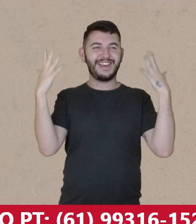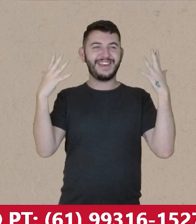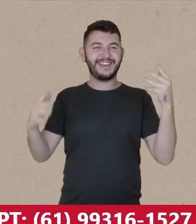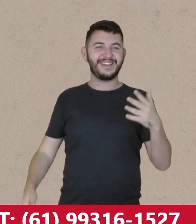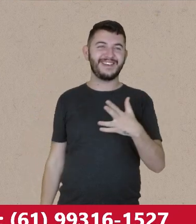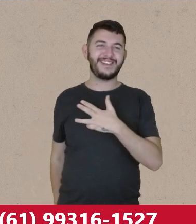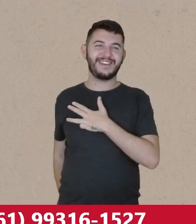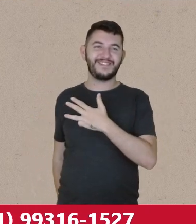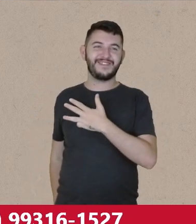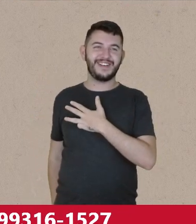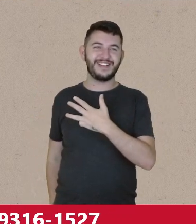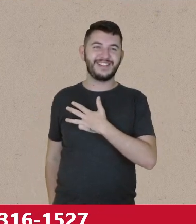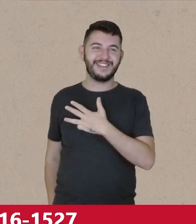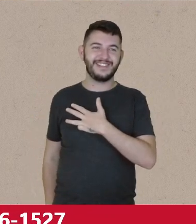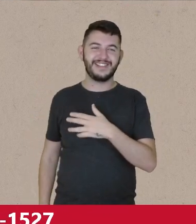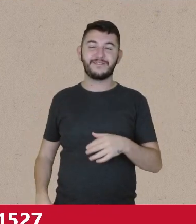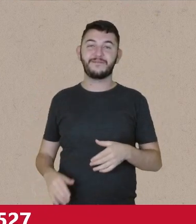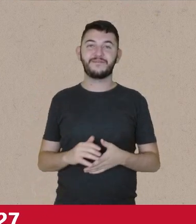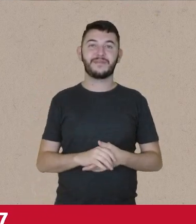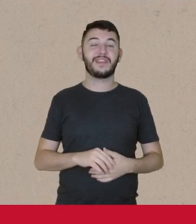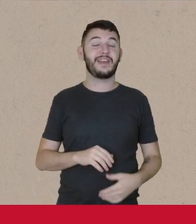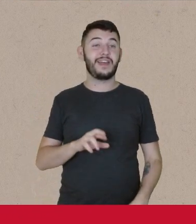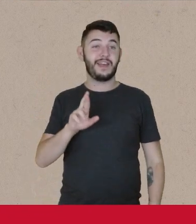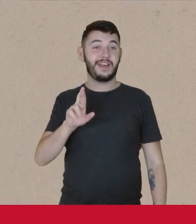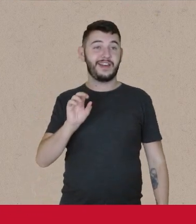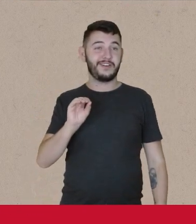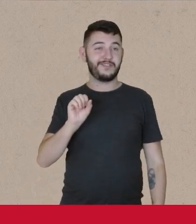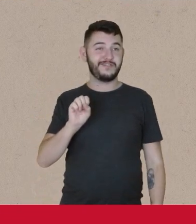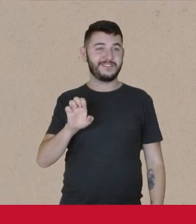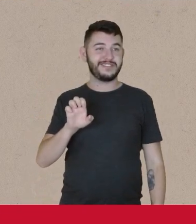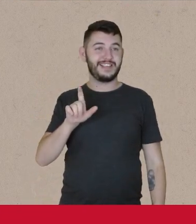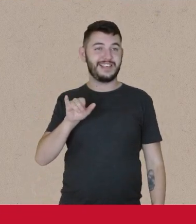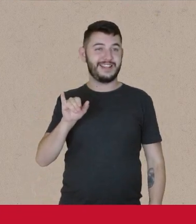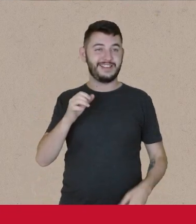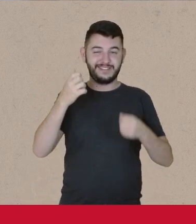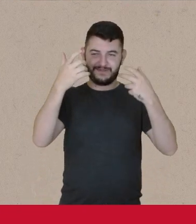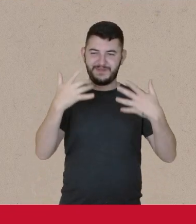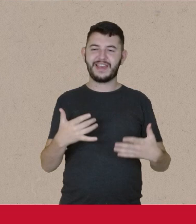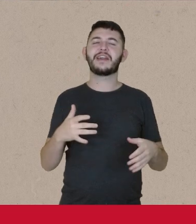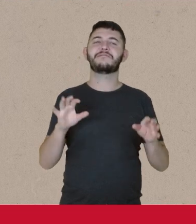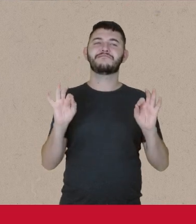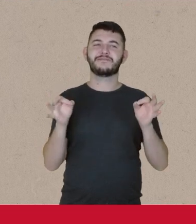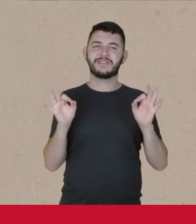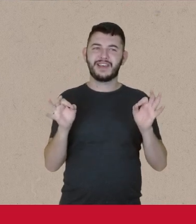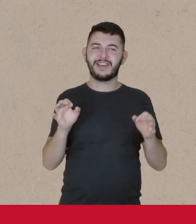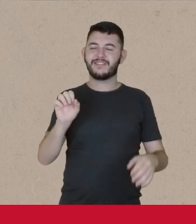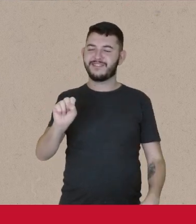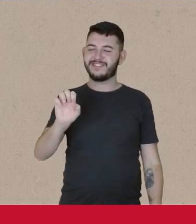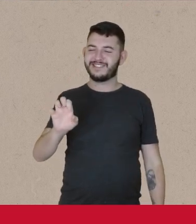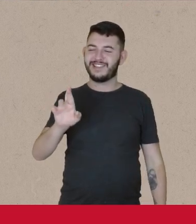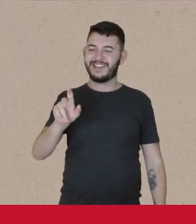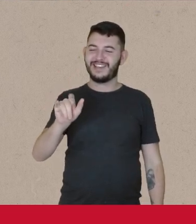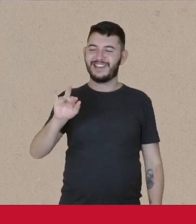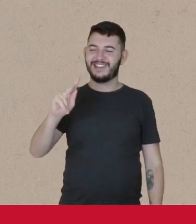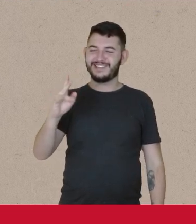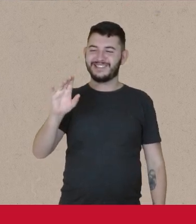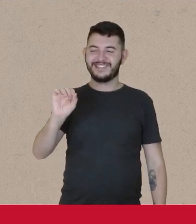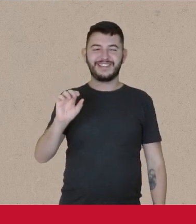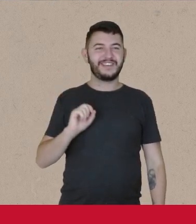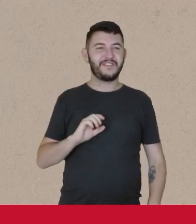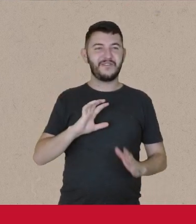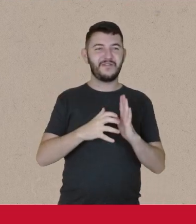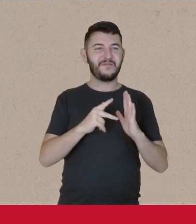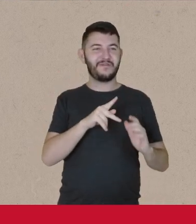É isso aí. A Roseli Oliveira, Zé, diz aqui no chat do YouTube. Isso mesmo, Zé. Serginho sofria de ficar doente pelo